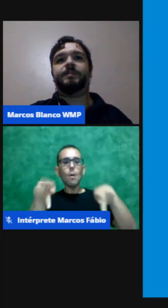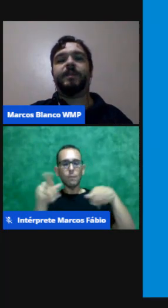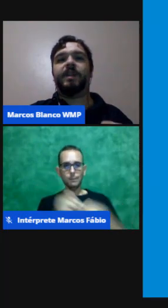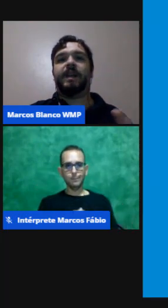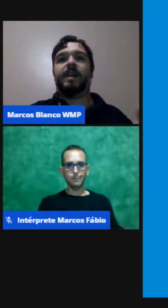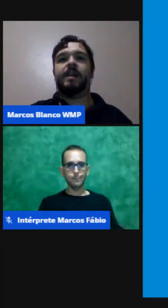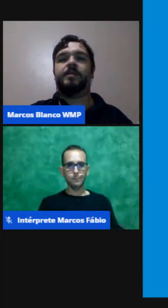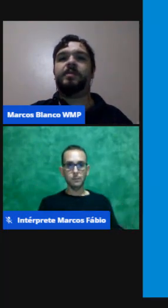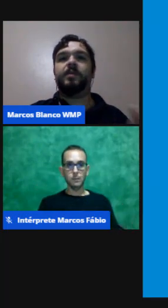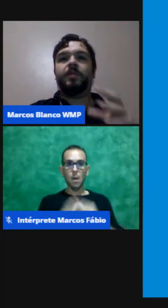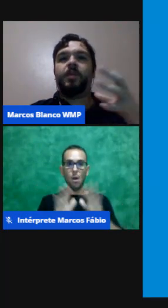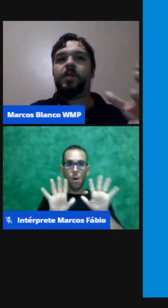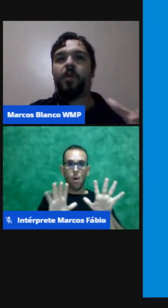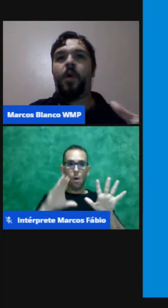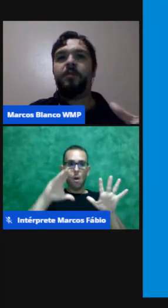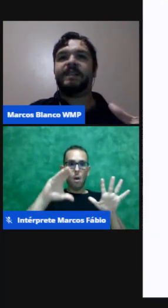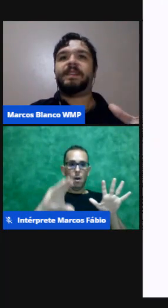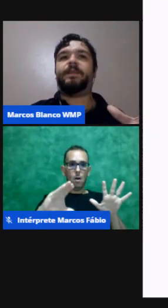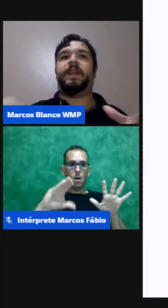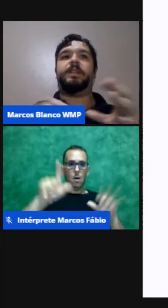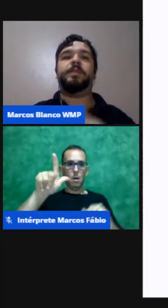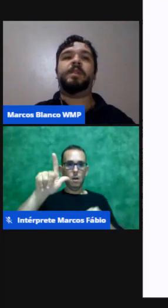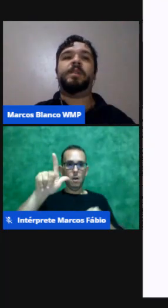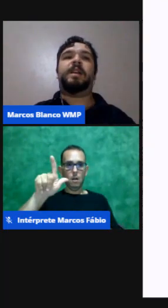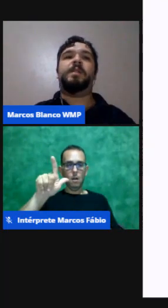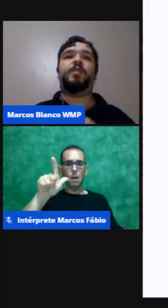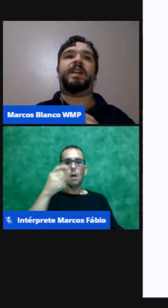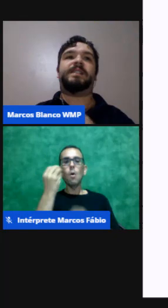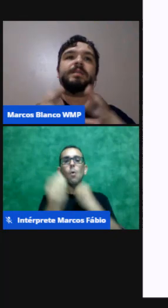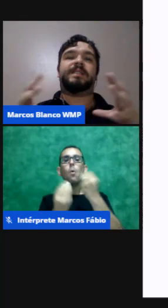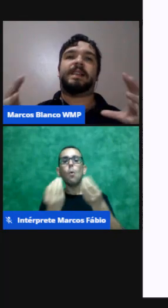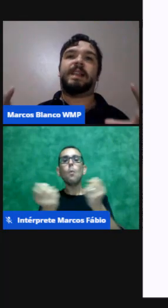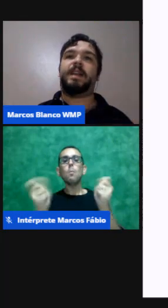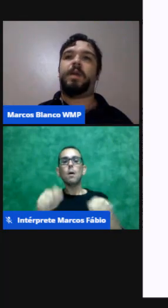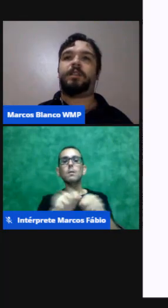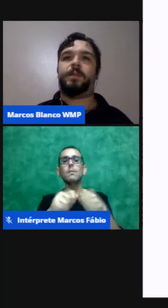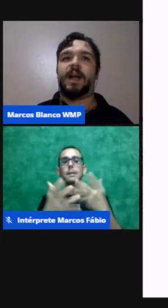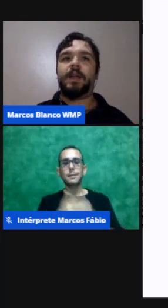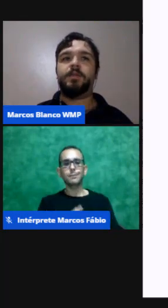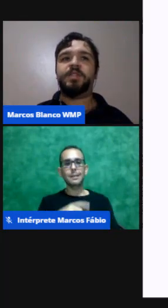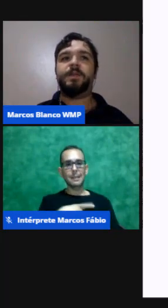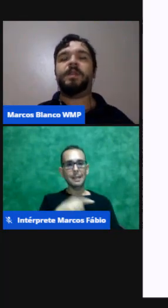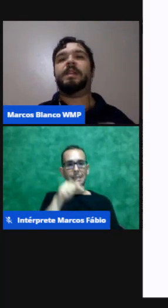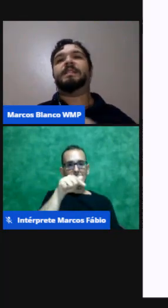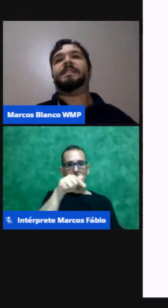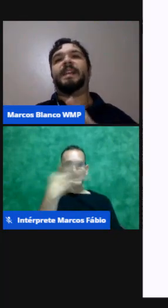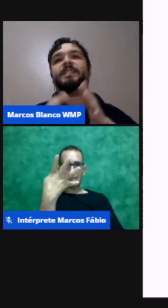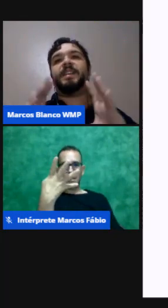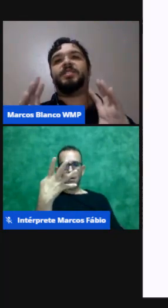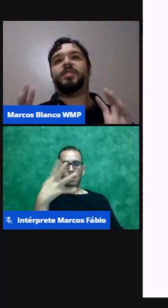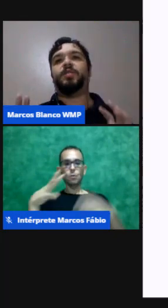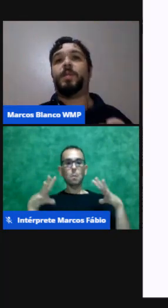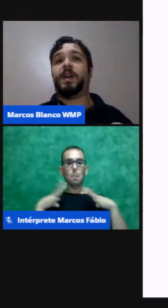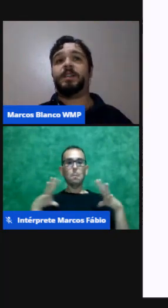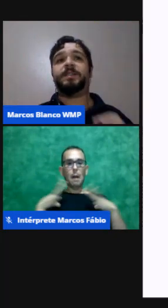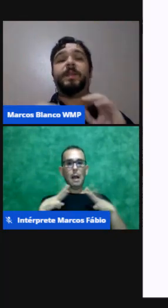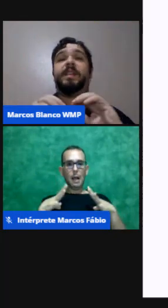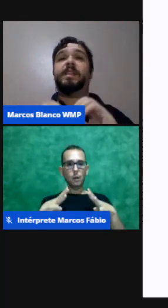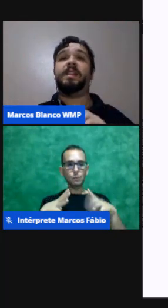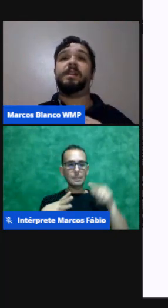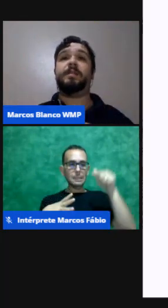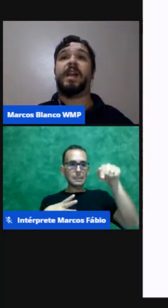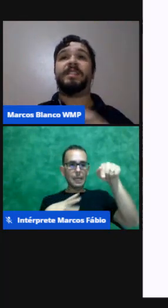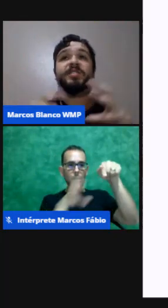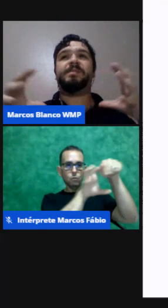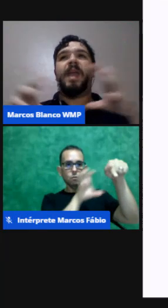Campo Grande, né? Como vai ser feito? Campo Grande são 74 bairros de 7 regiões